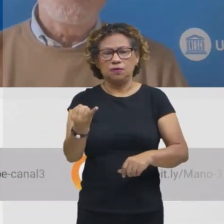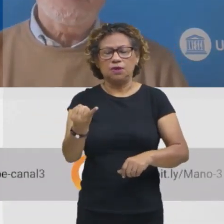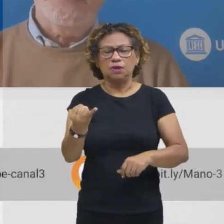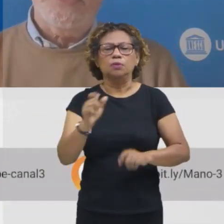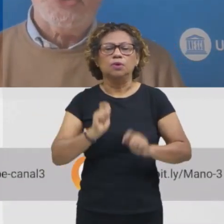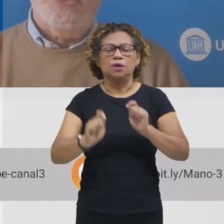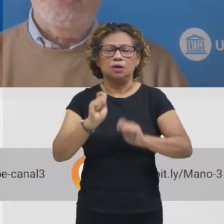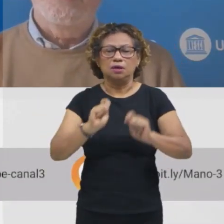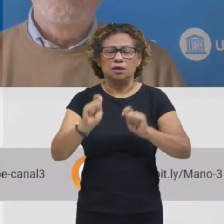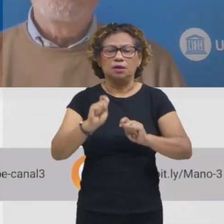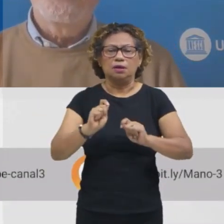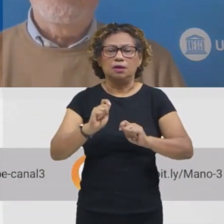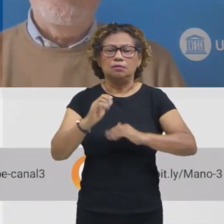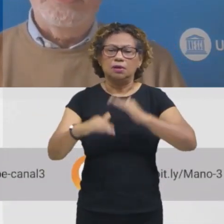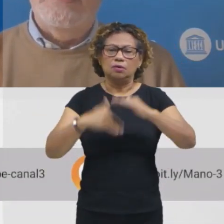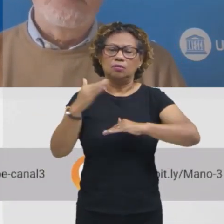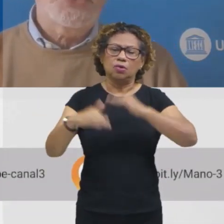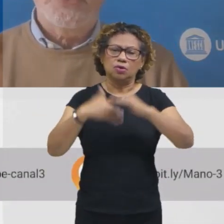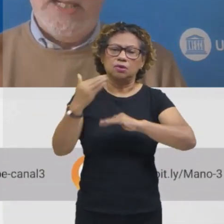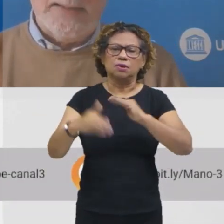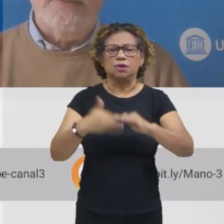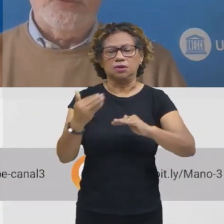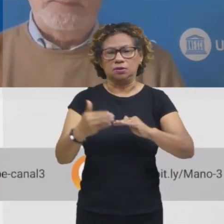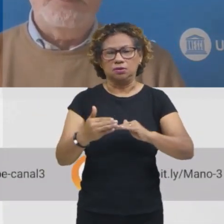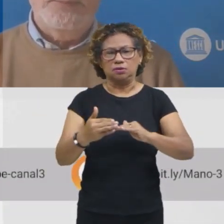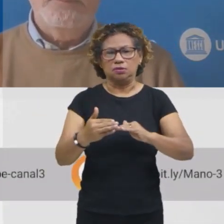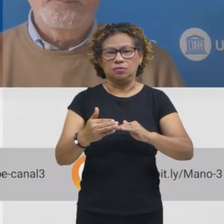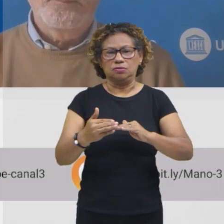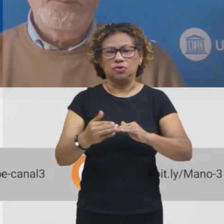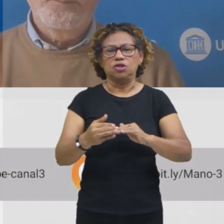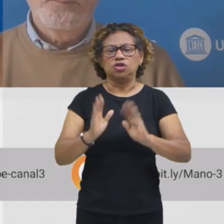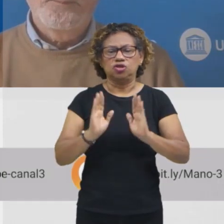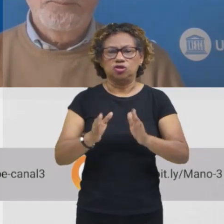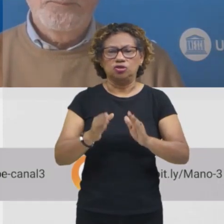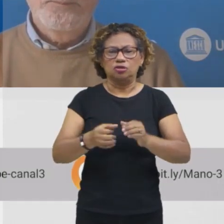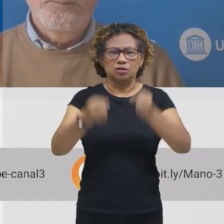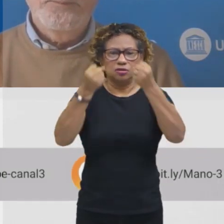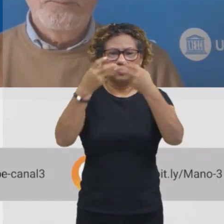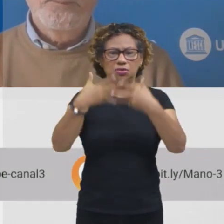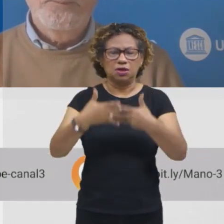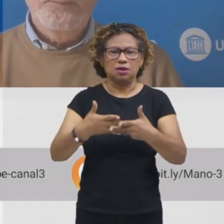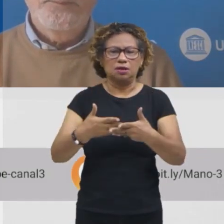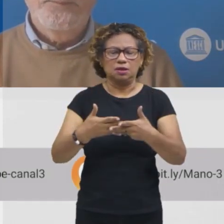de transformação da escola de que falamos há tanto tempo.